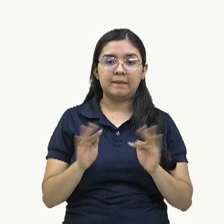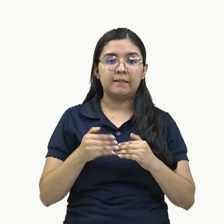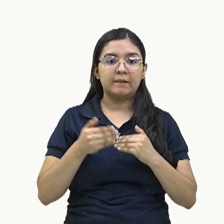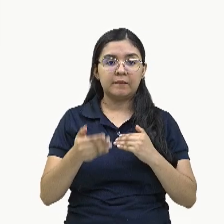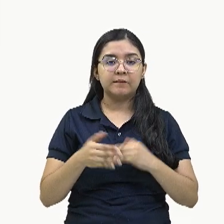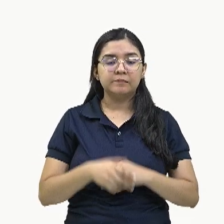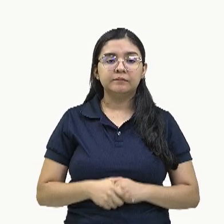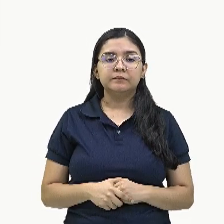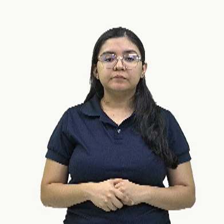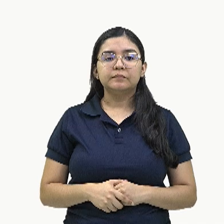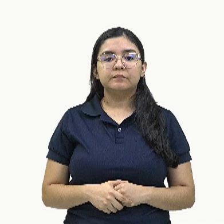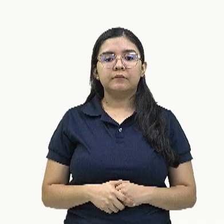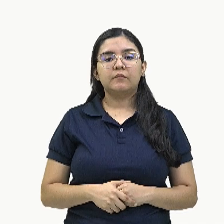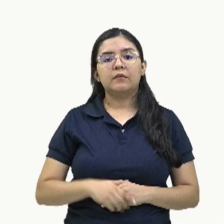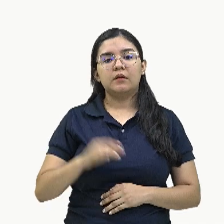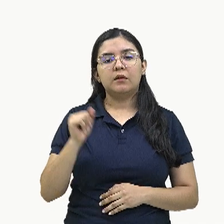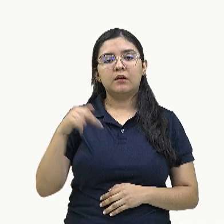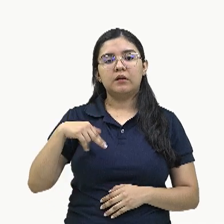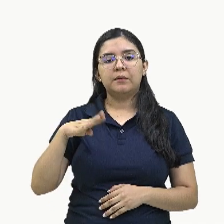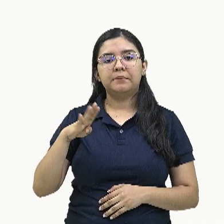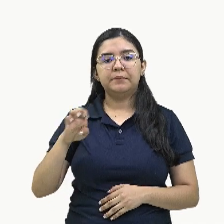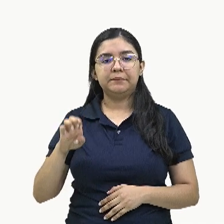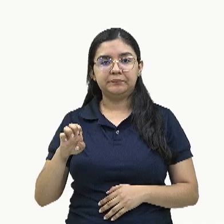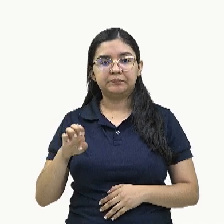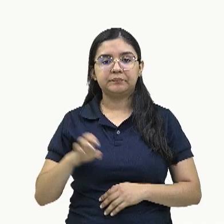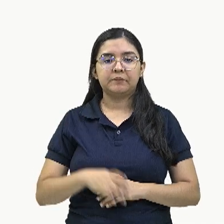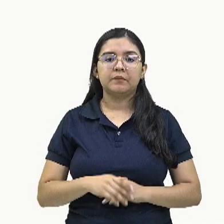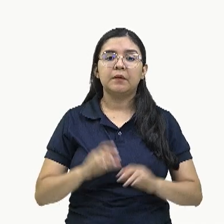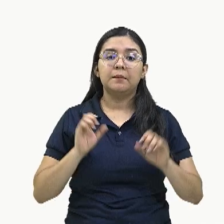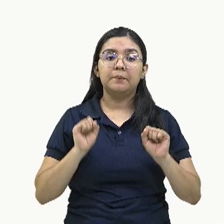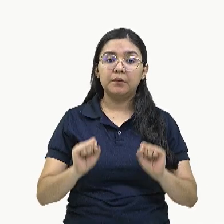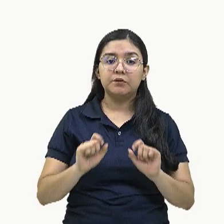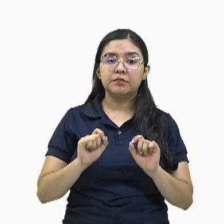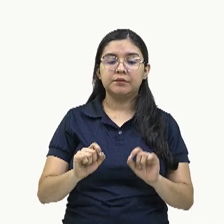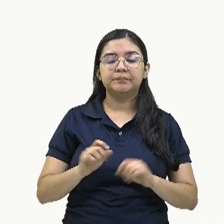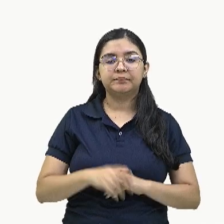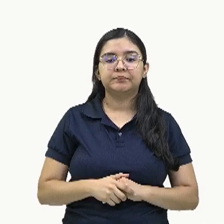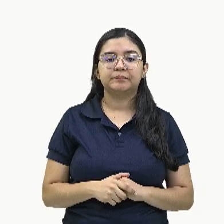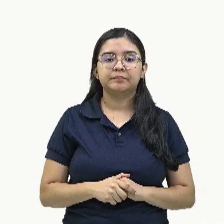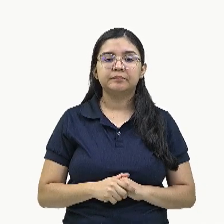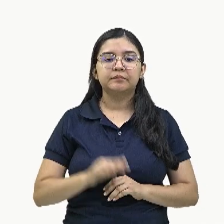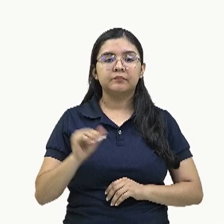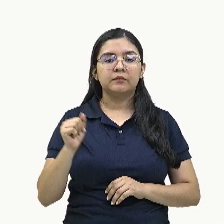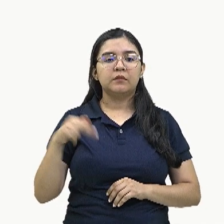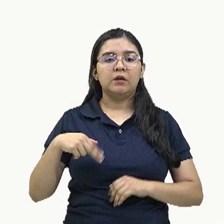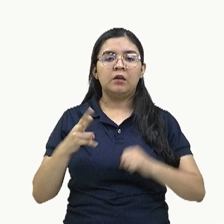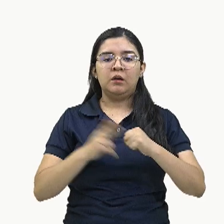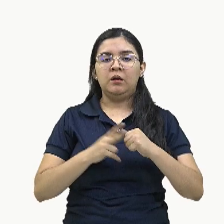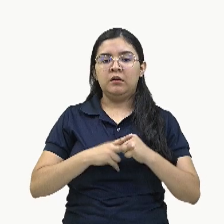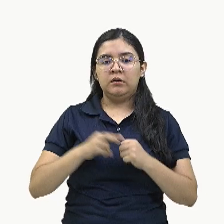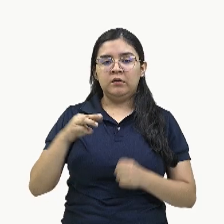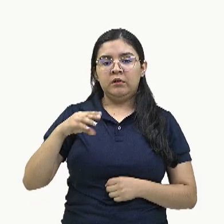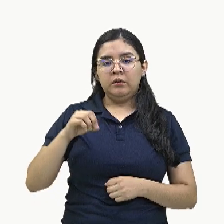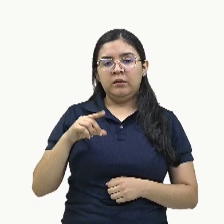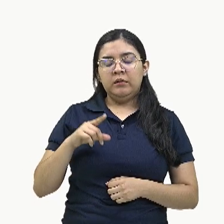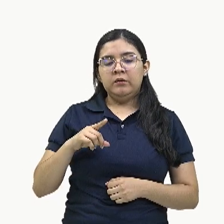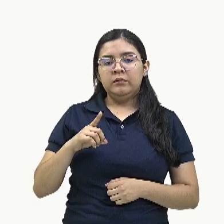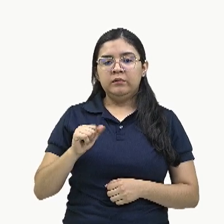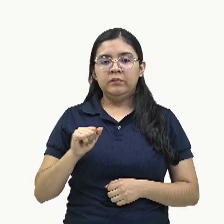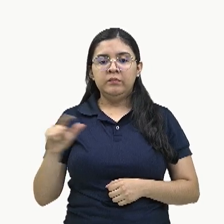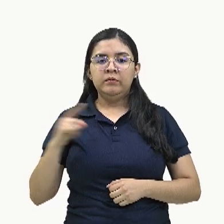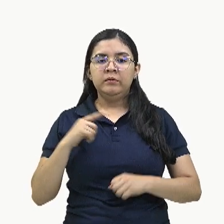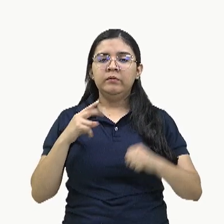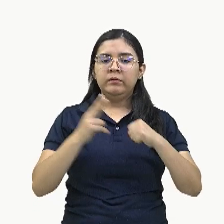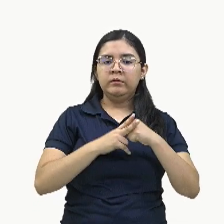seguinte, can be. Can be, que pode ser. O can é o verbo modal e o be é o verbo to be,